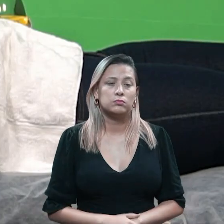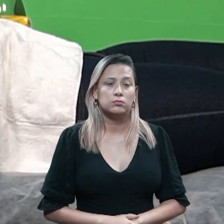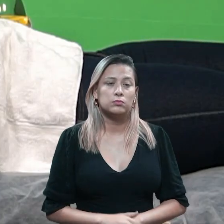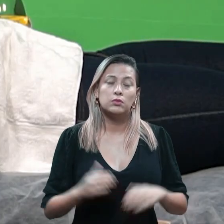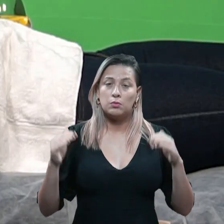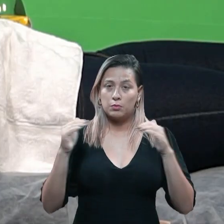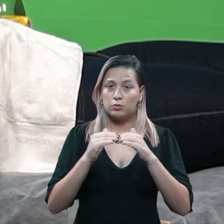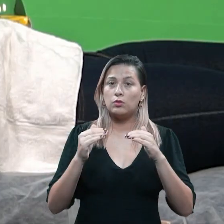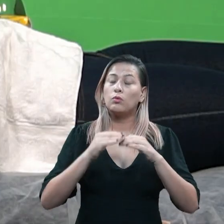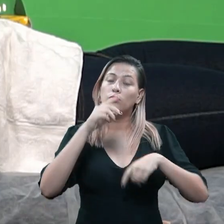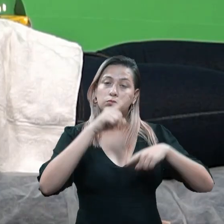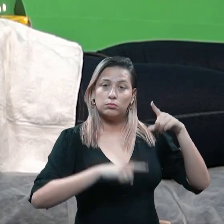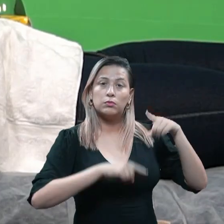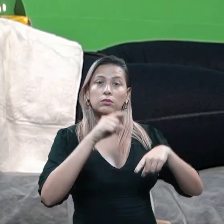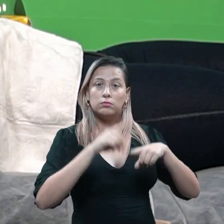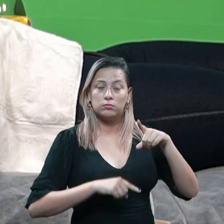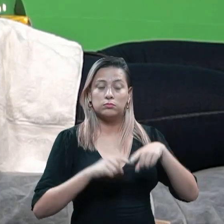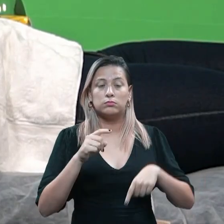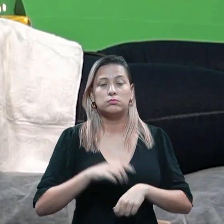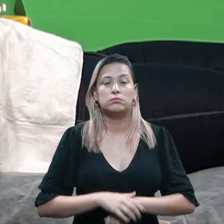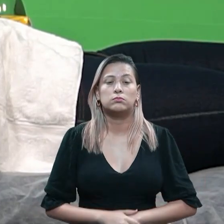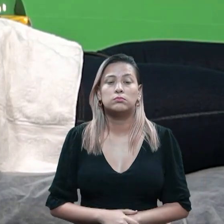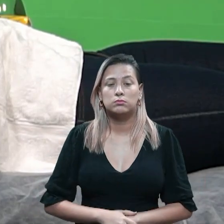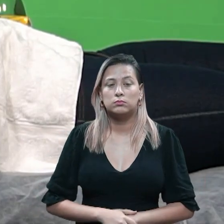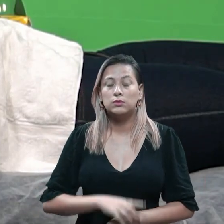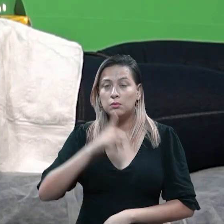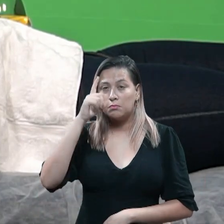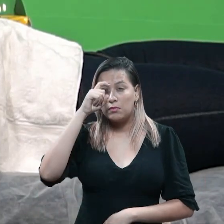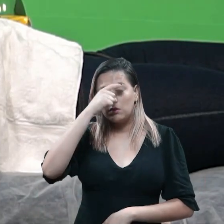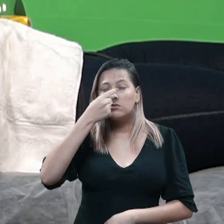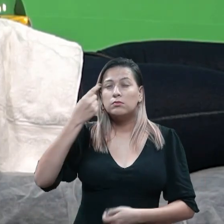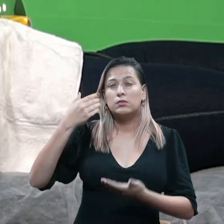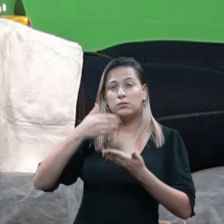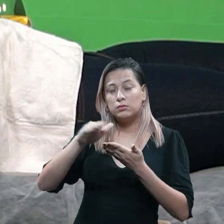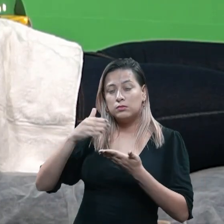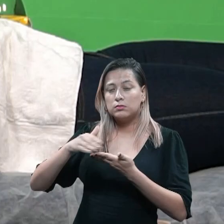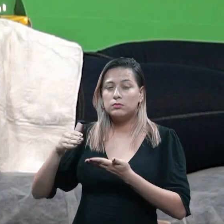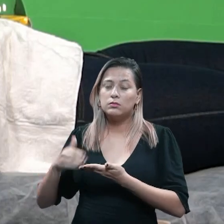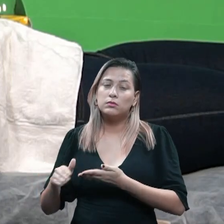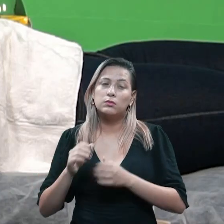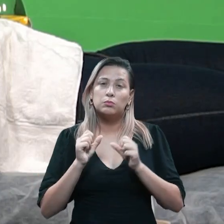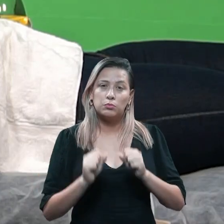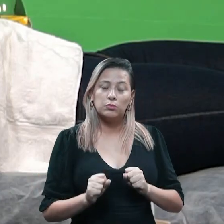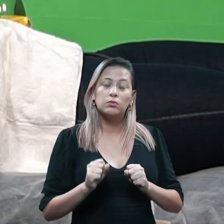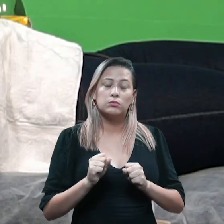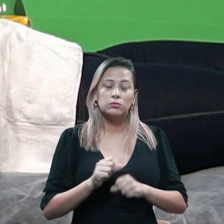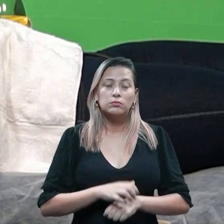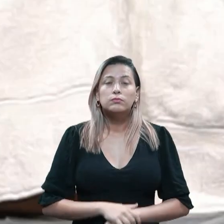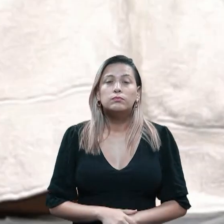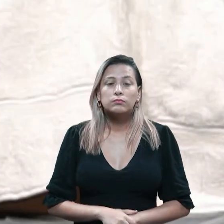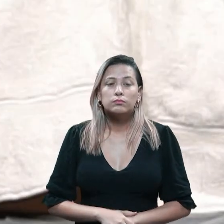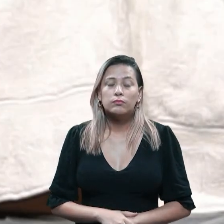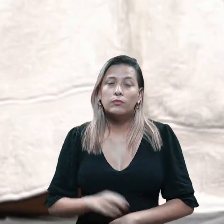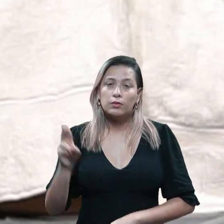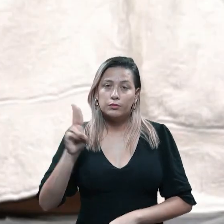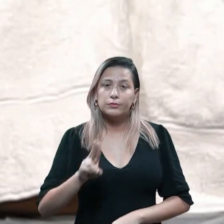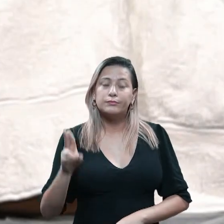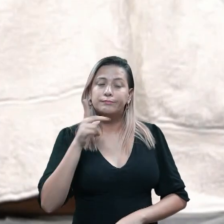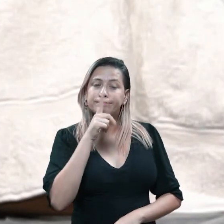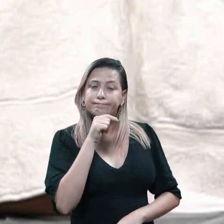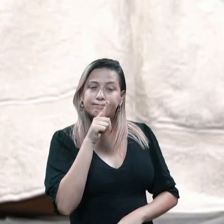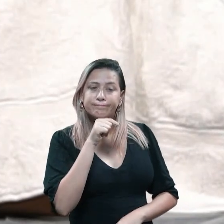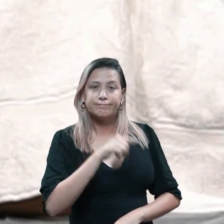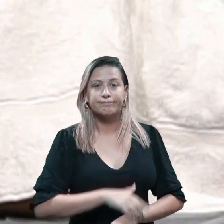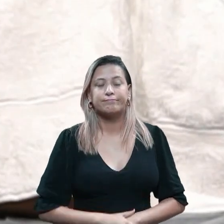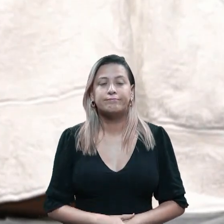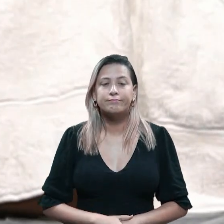se ele for mais difícil de sair, eu vou ter que retirar ele com água, ok? Eu começo